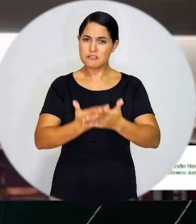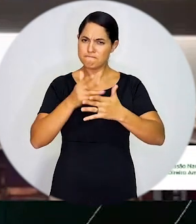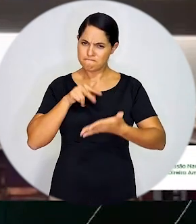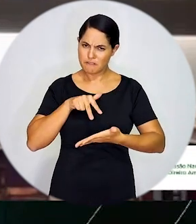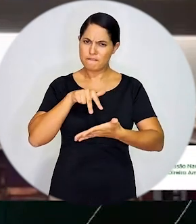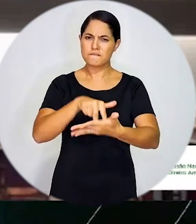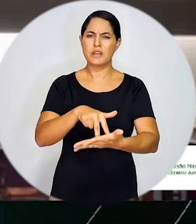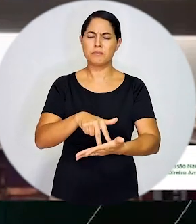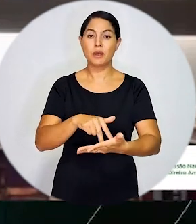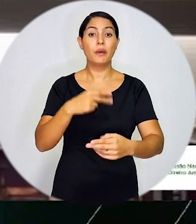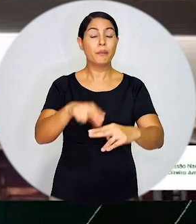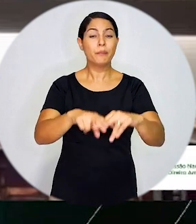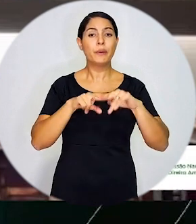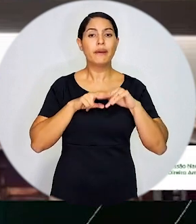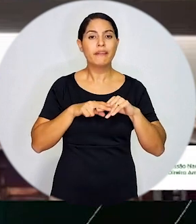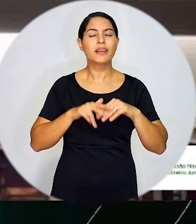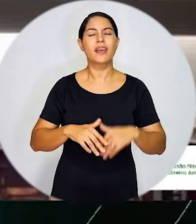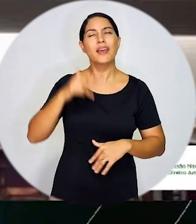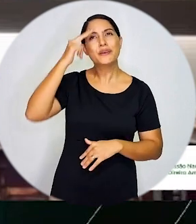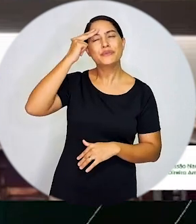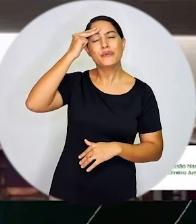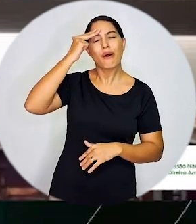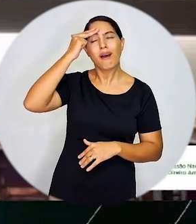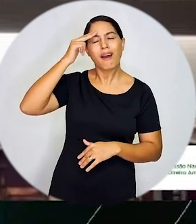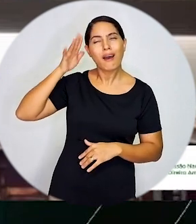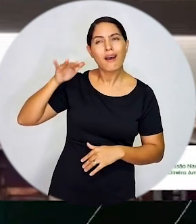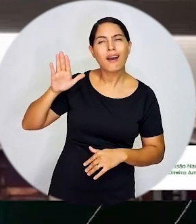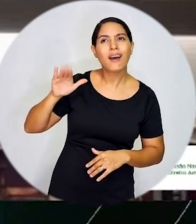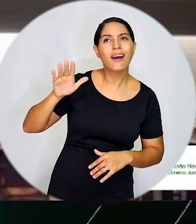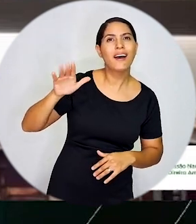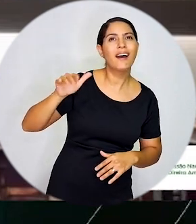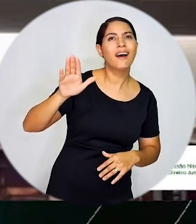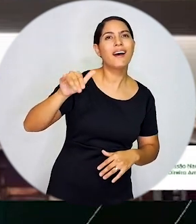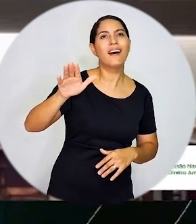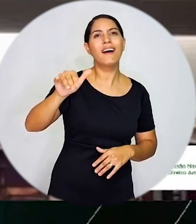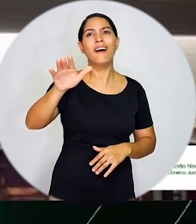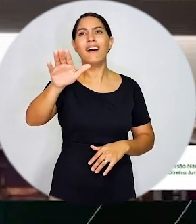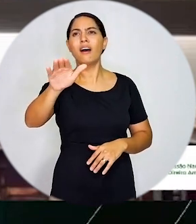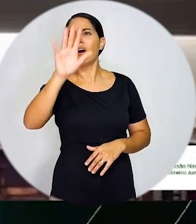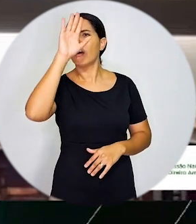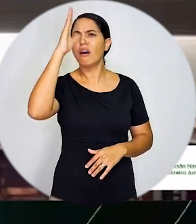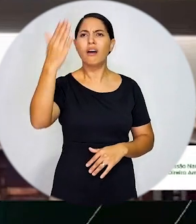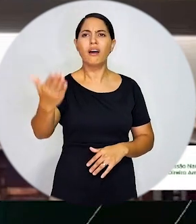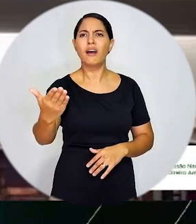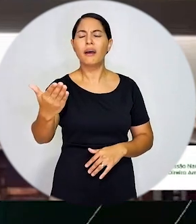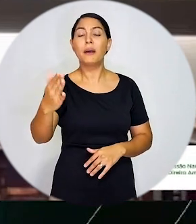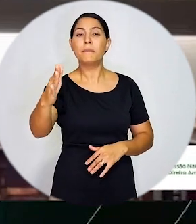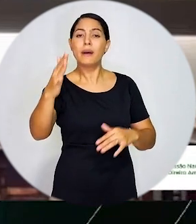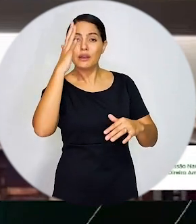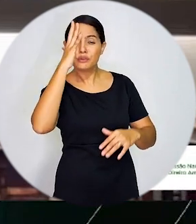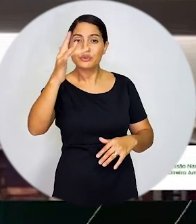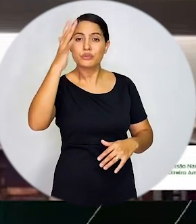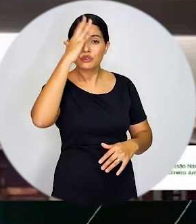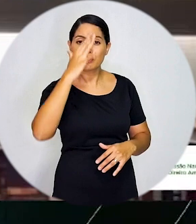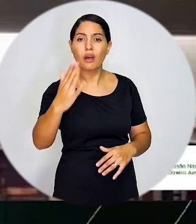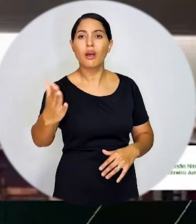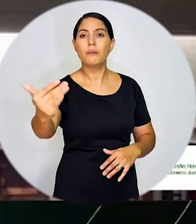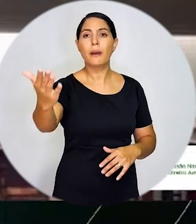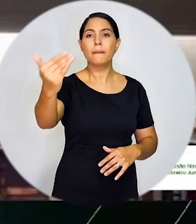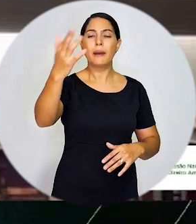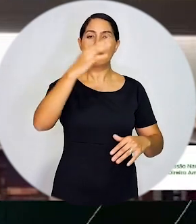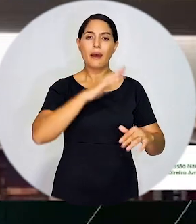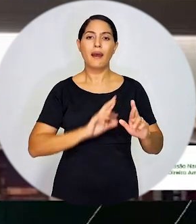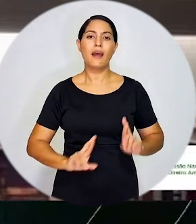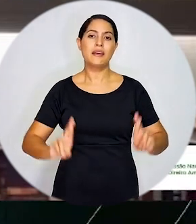crença. Vão-se os sonhos nas asas da descrença. Voltam sonhos nas asas da esperança. Mais